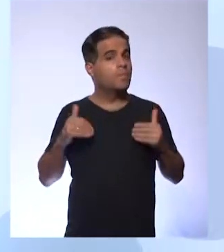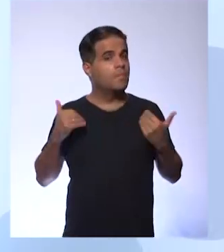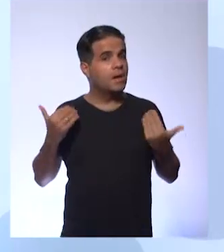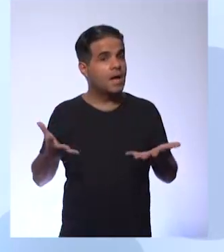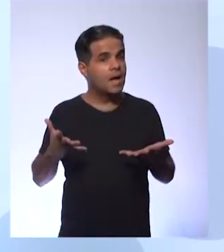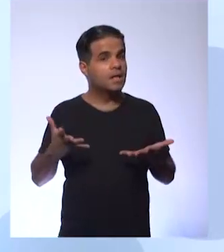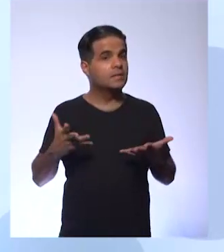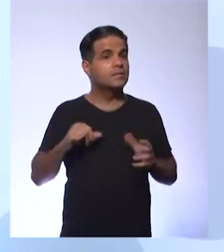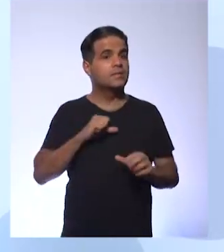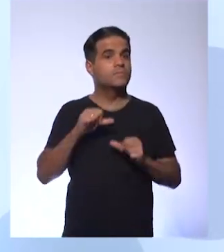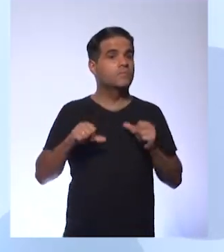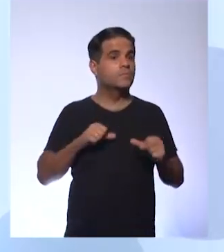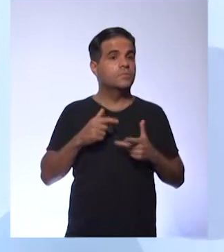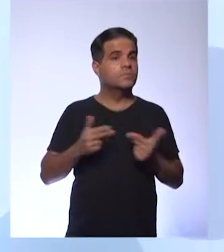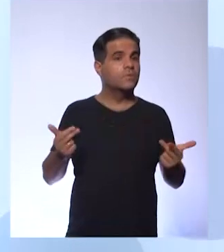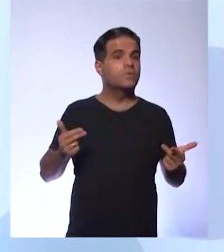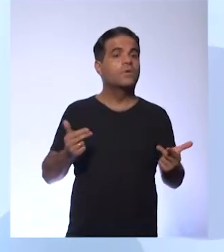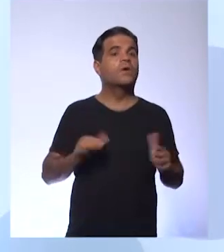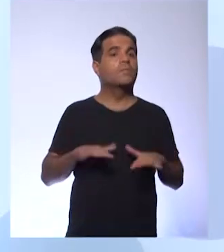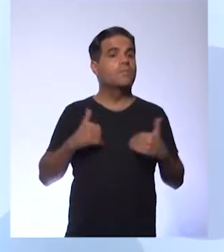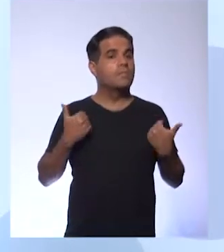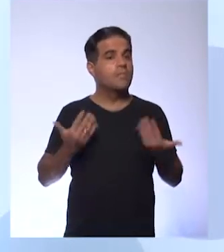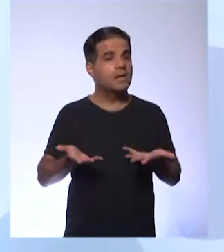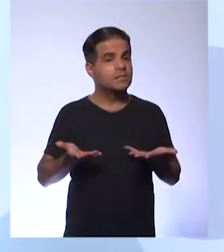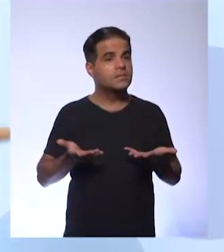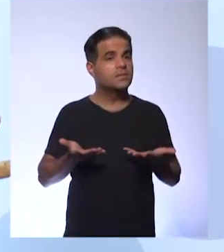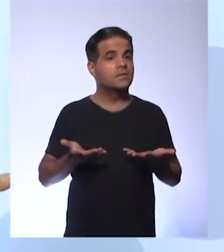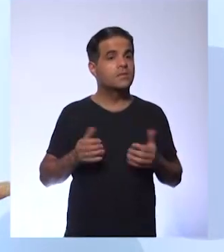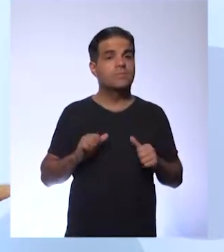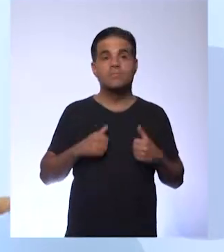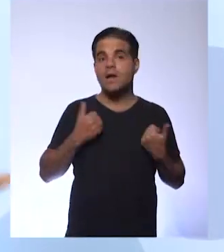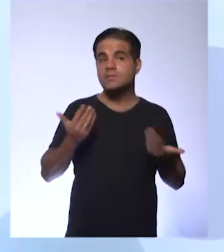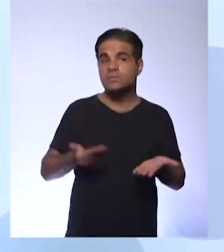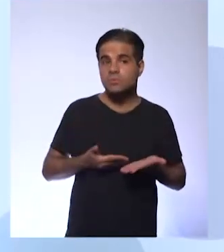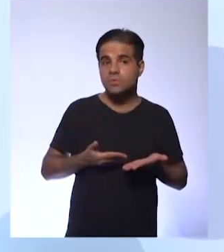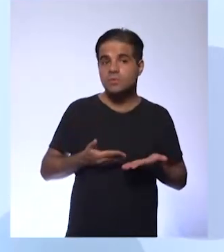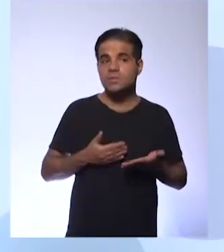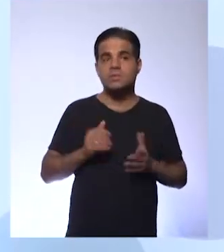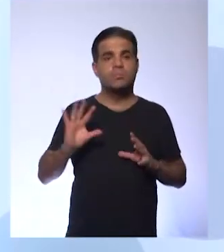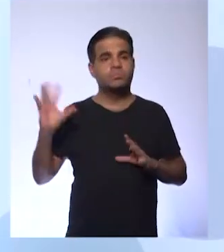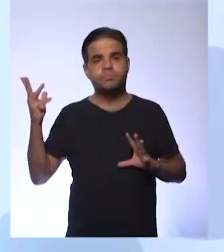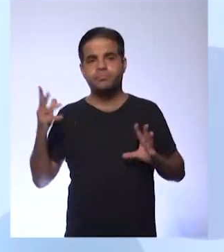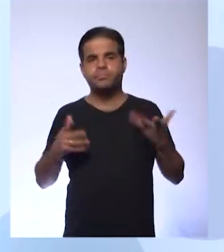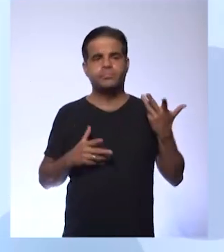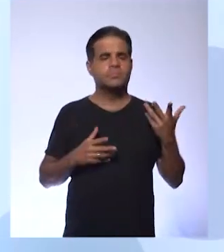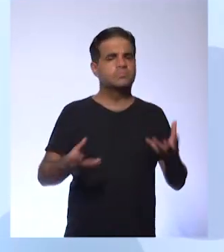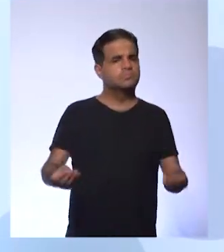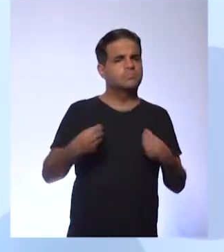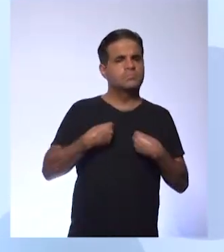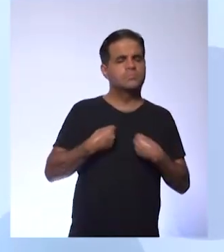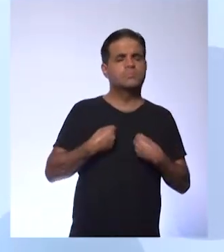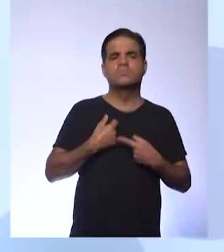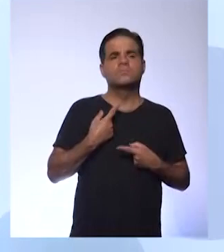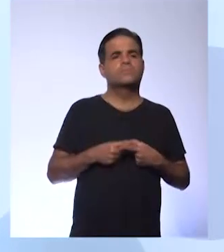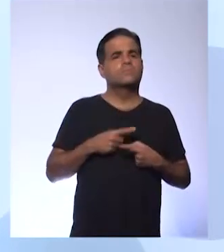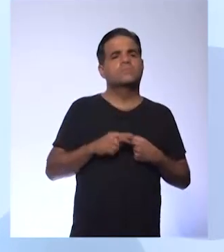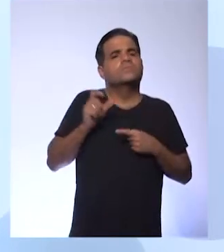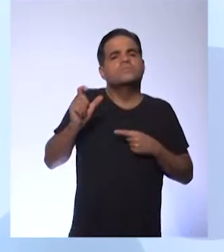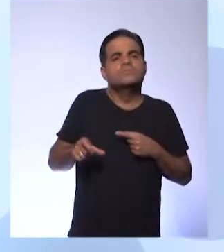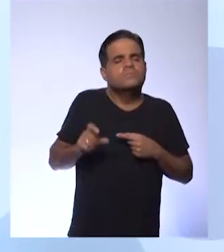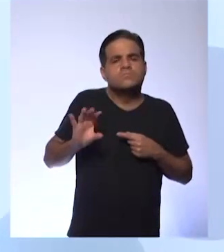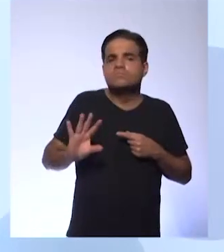vira o jogo. O mas vira o jogo. Mas sou todas nas circunstâncias que me atribui. Então, por que que